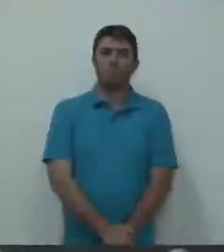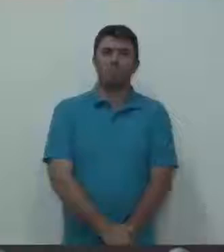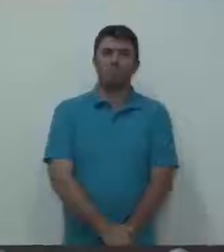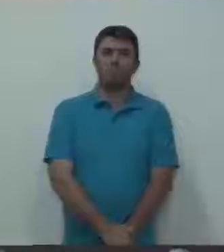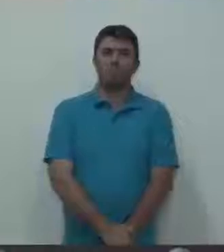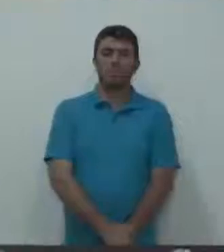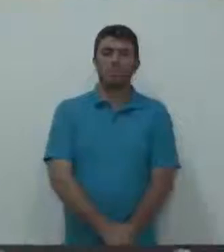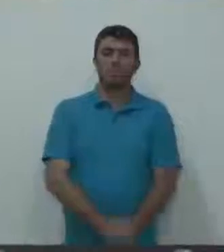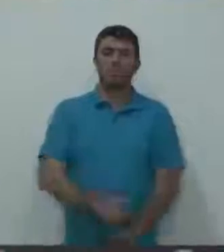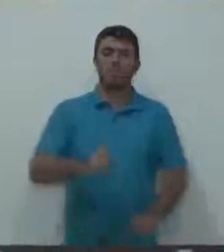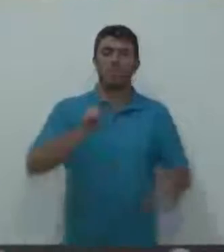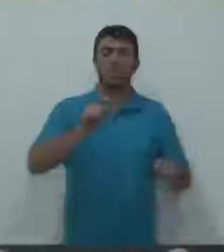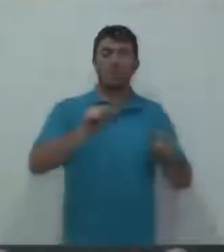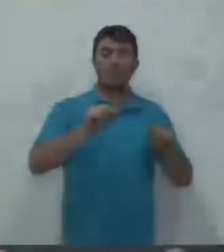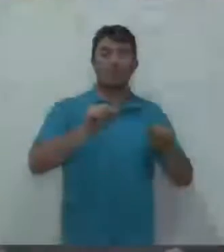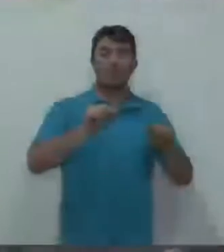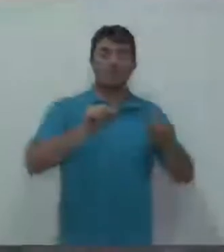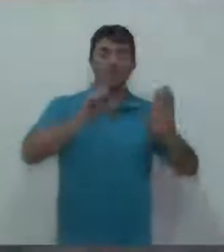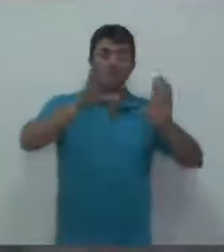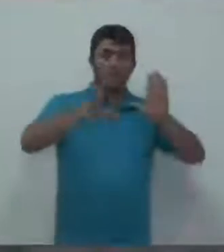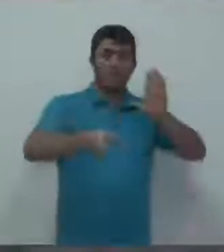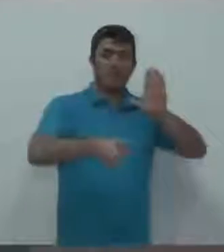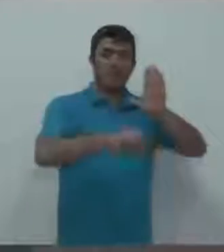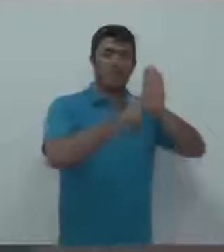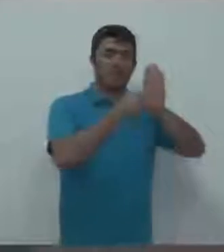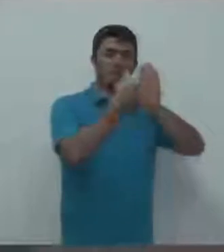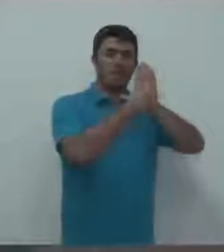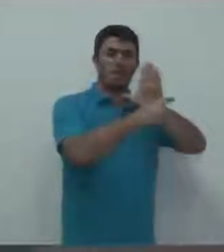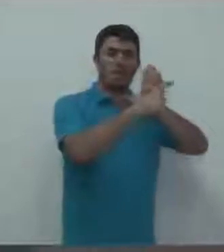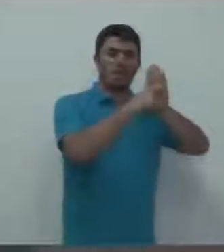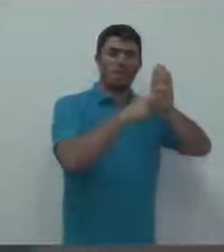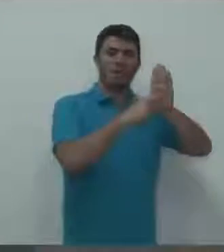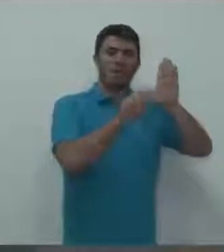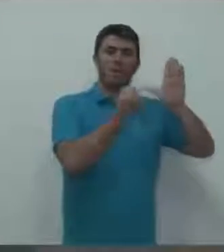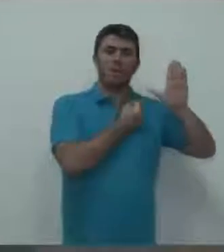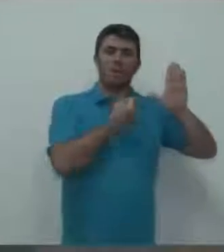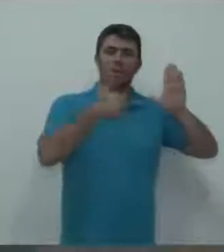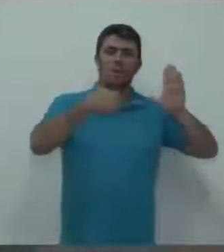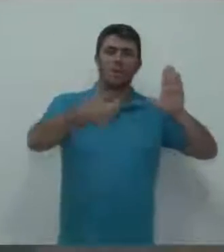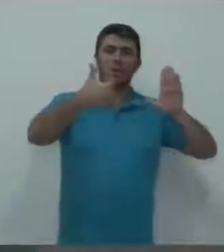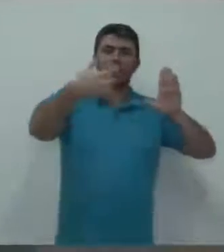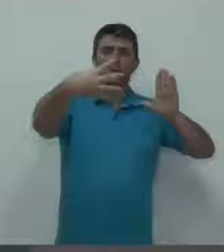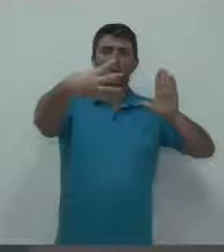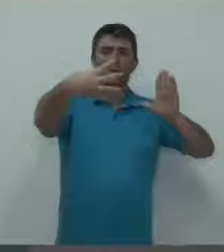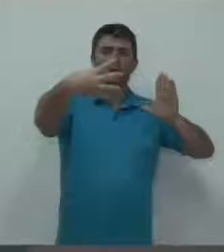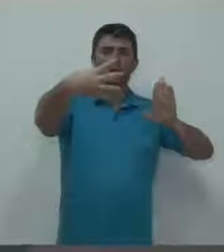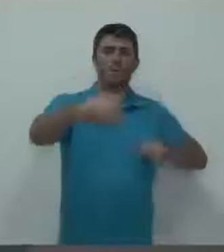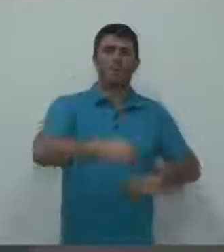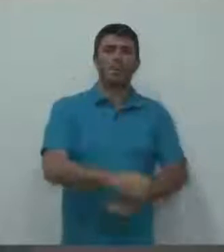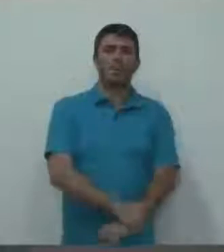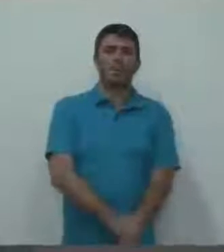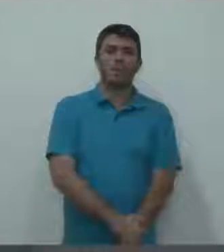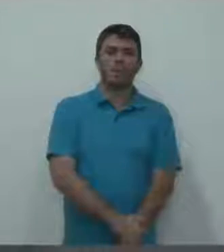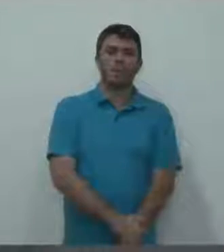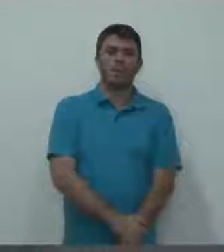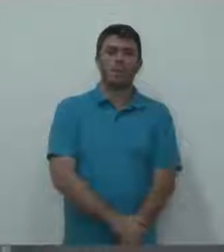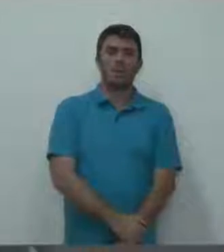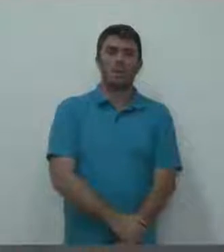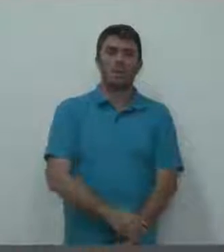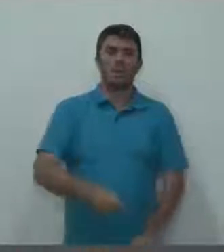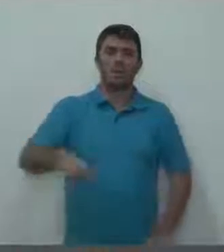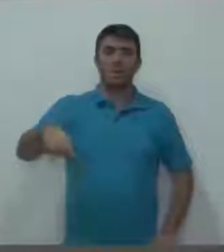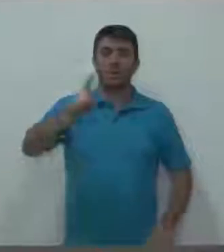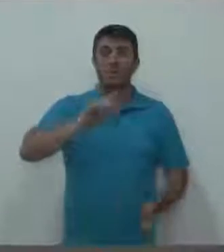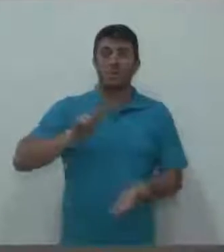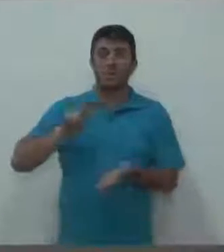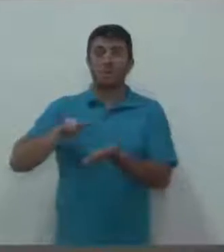Especificamente a emenda supressiva 14, até em respeito à senhora Dona Eliette. Vou dar uma dica. Vocês estão levantando para